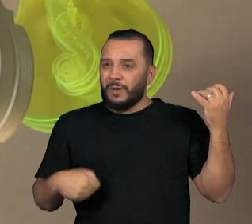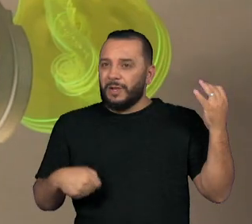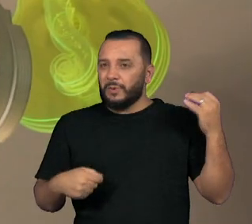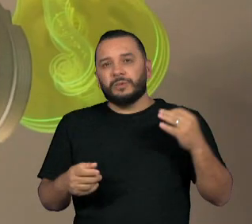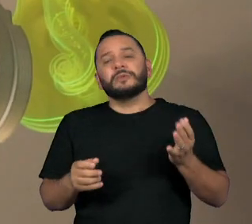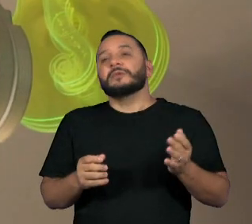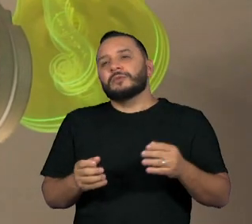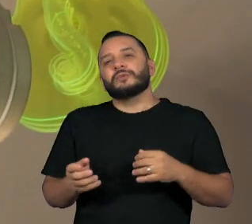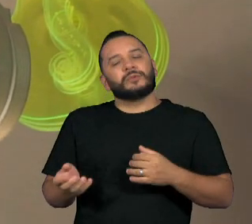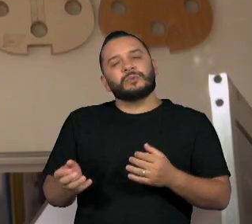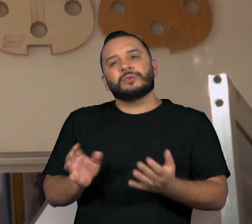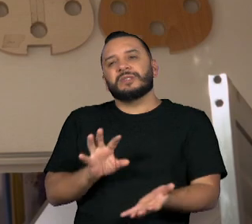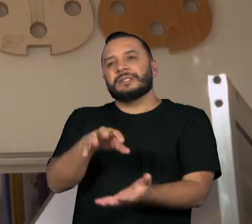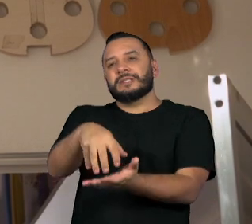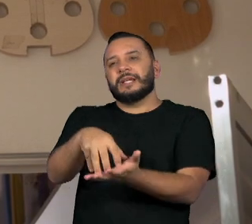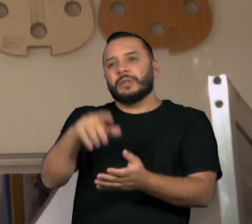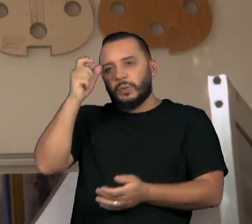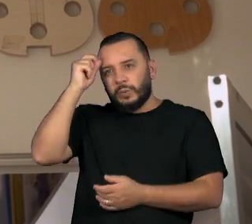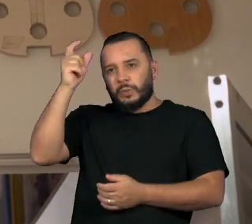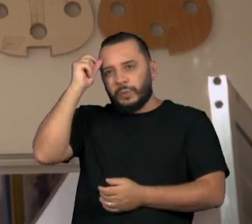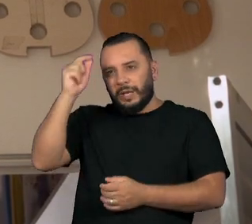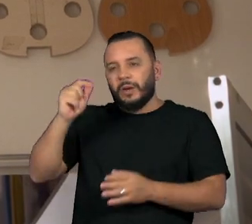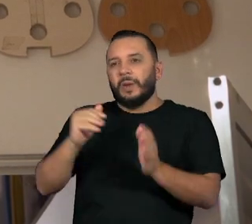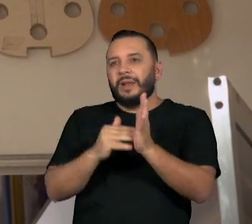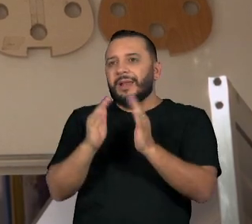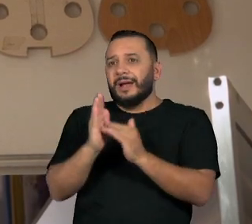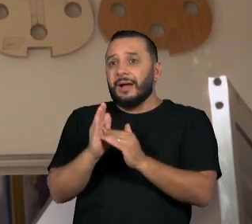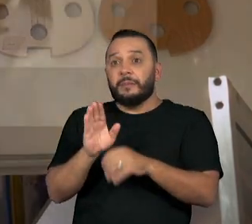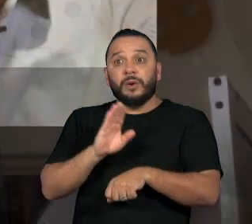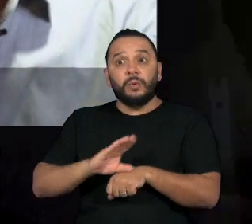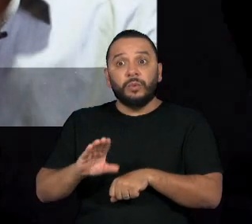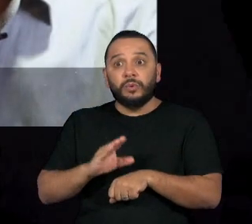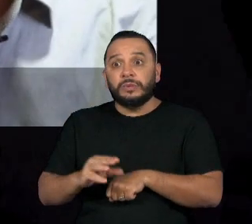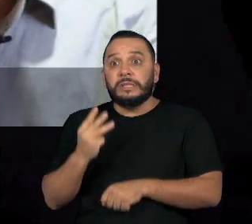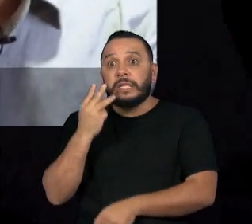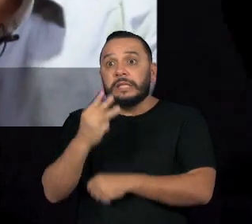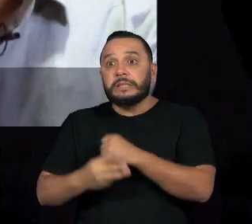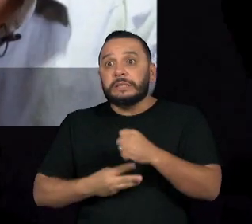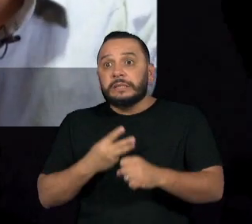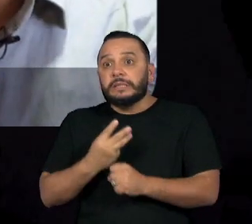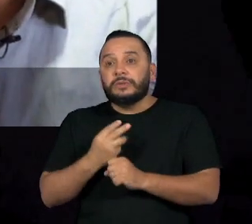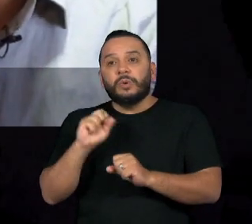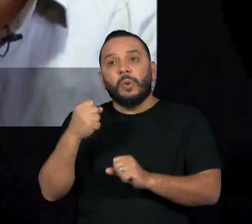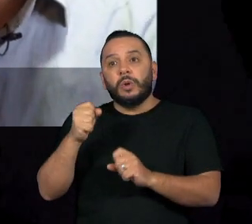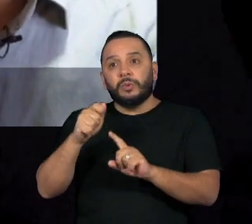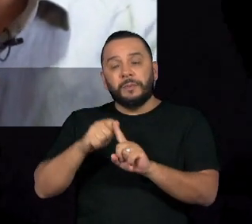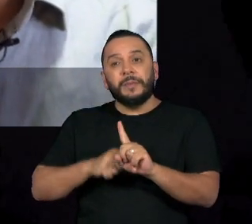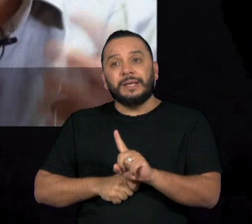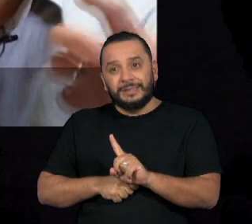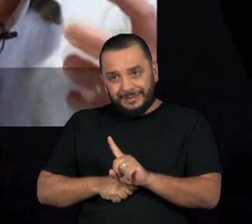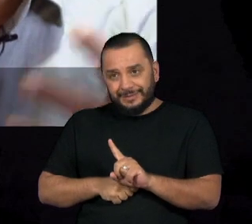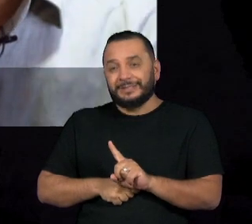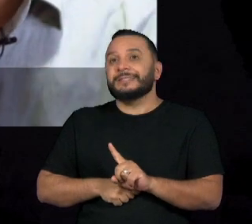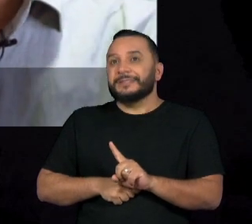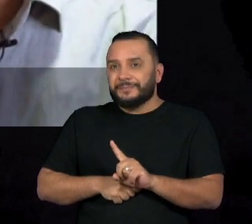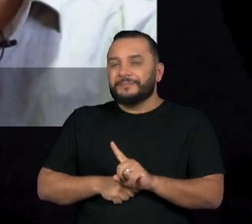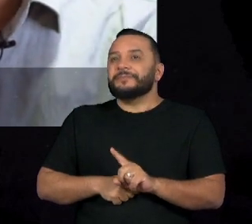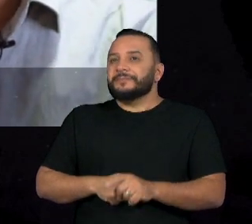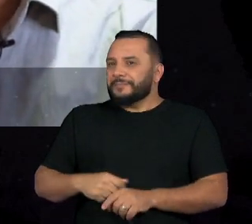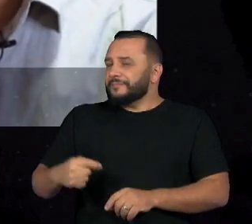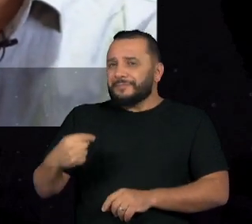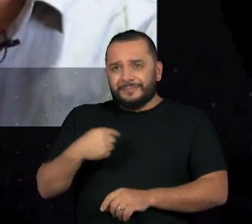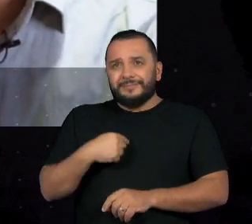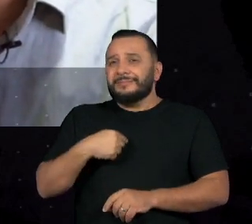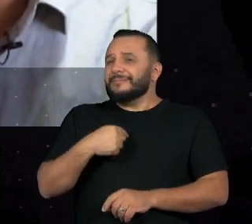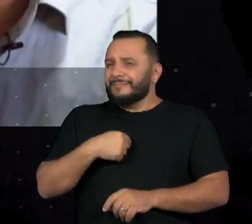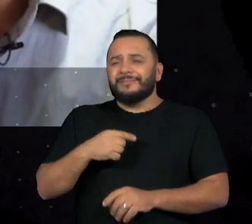Lapa. Mas esse curso perdurou 3 anos e 8 meses. E daí eu me criei isso no meu